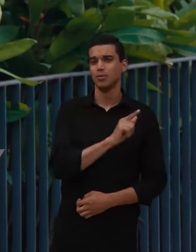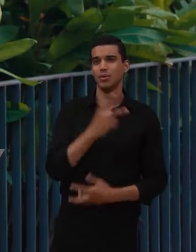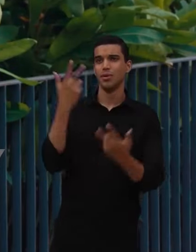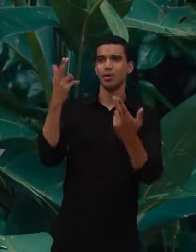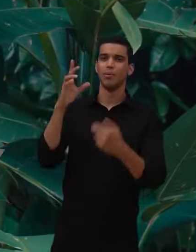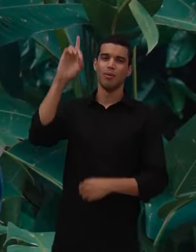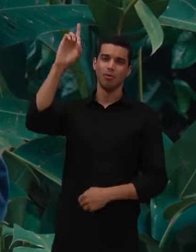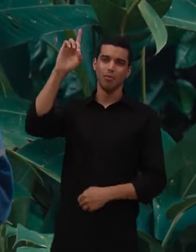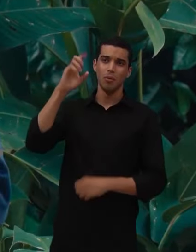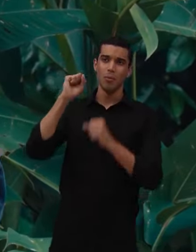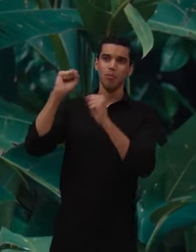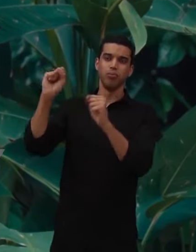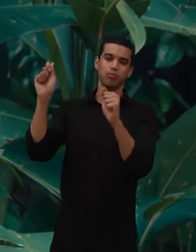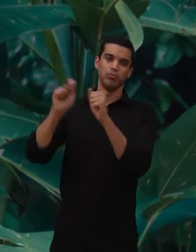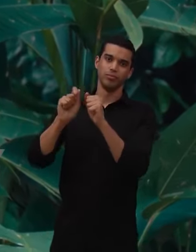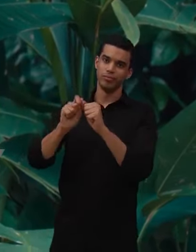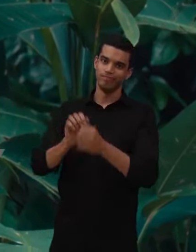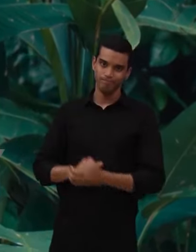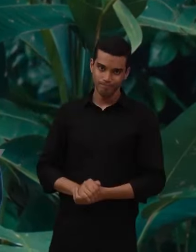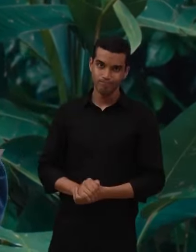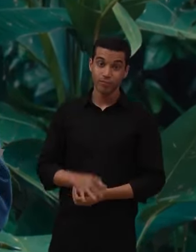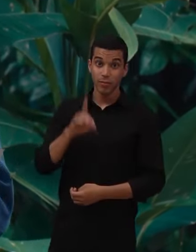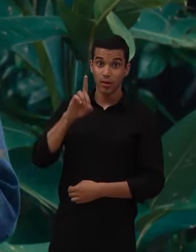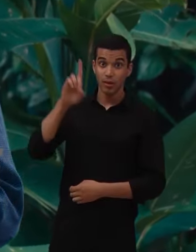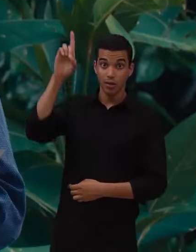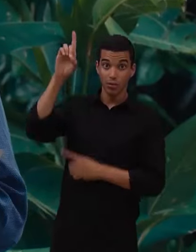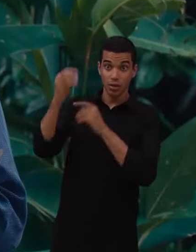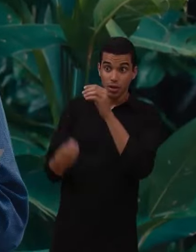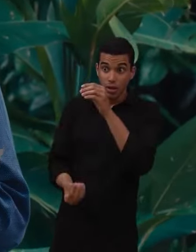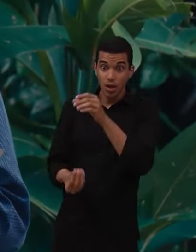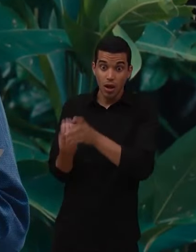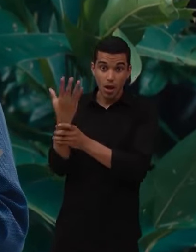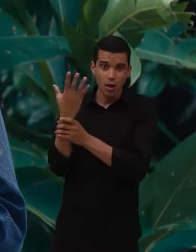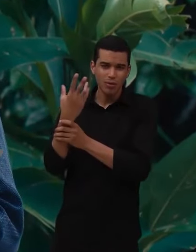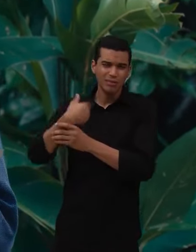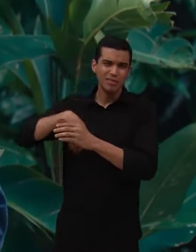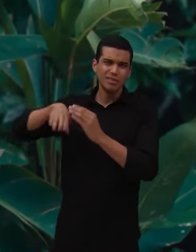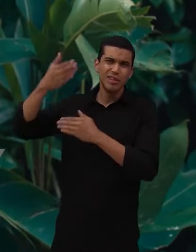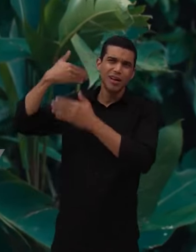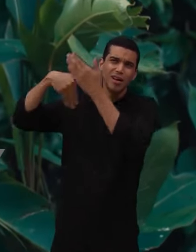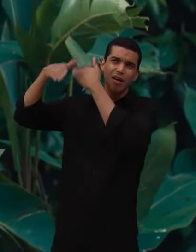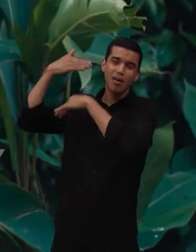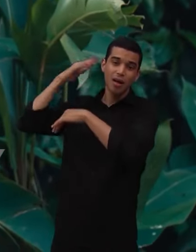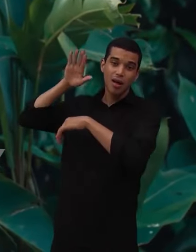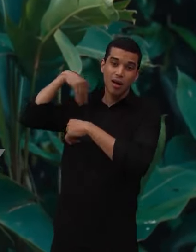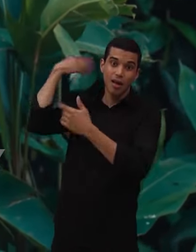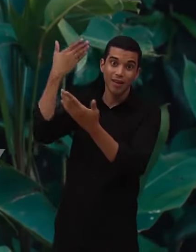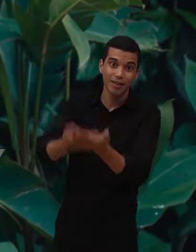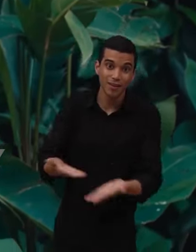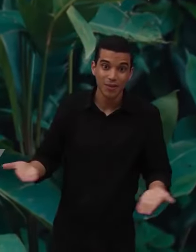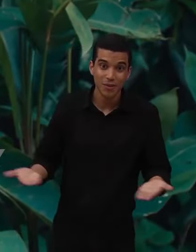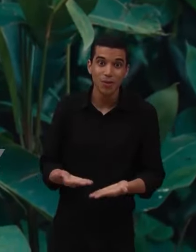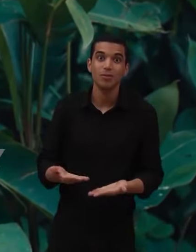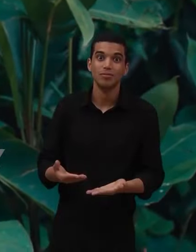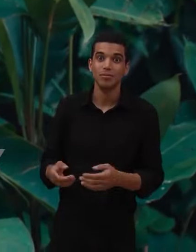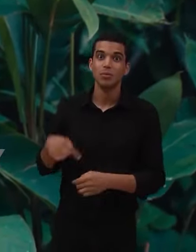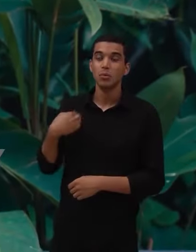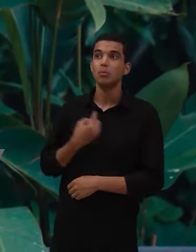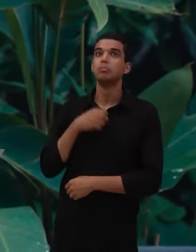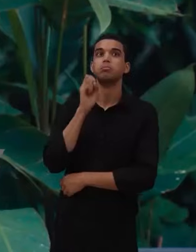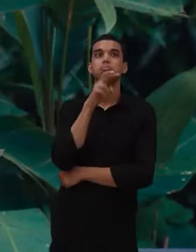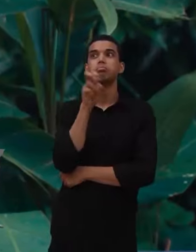faz. E o que Ele fez desde a criação até hoje é motivo de